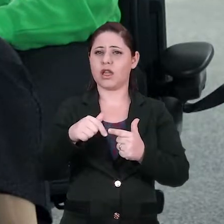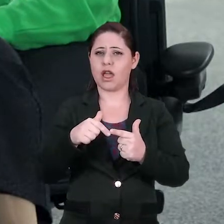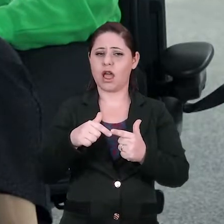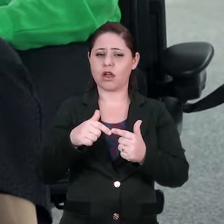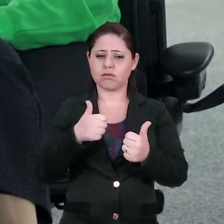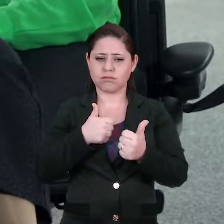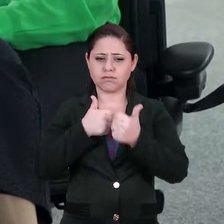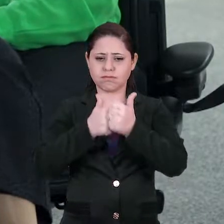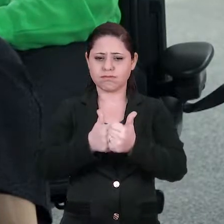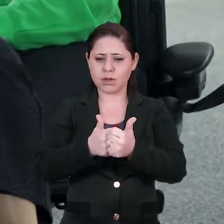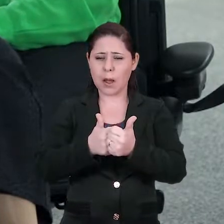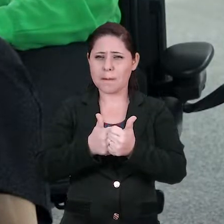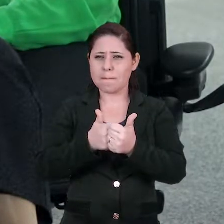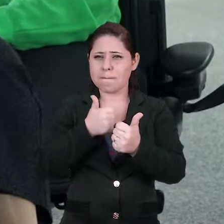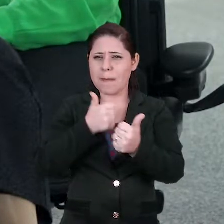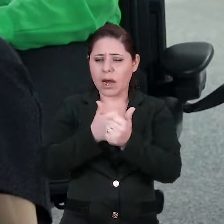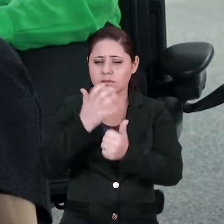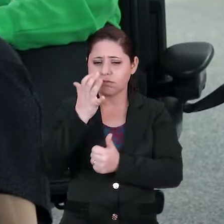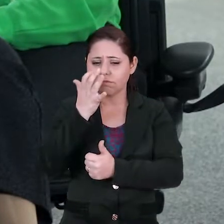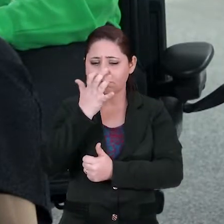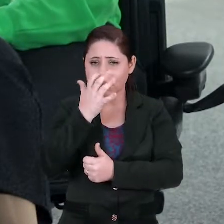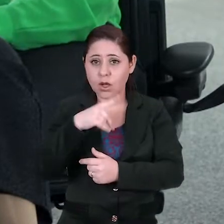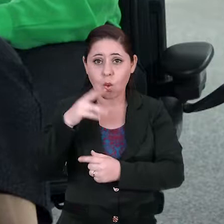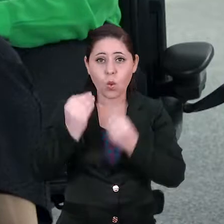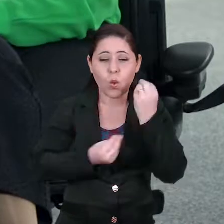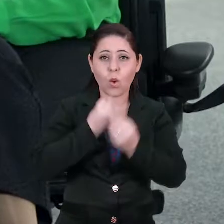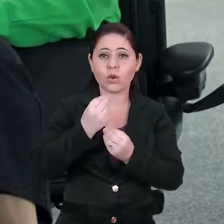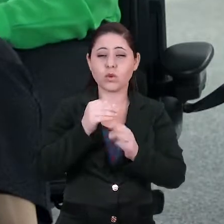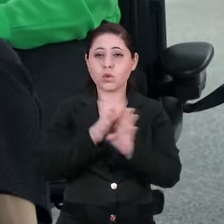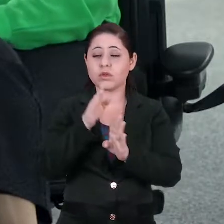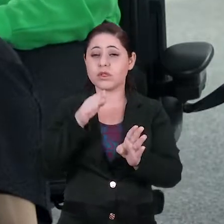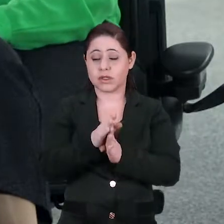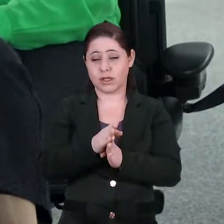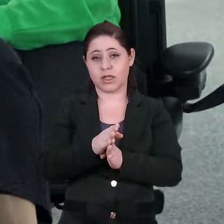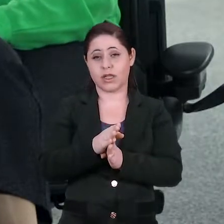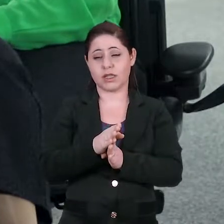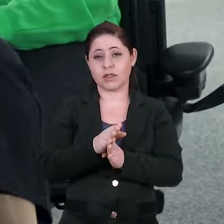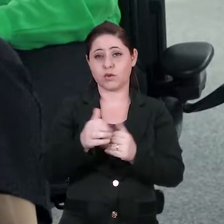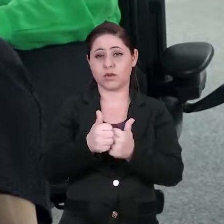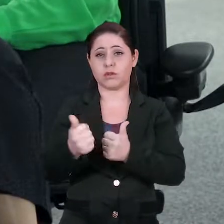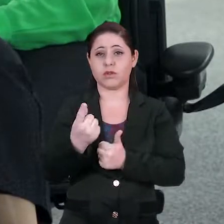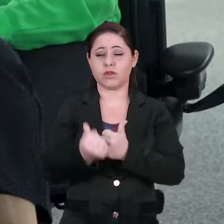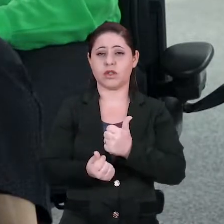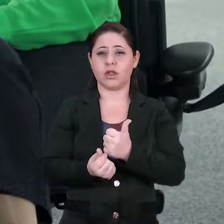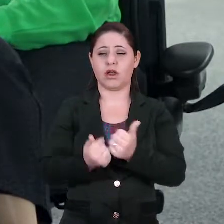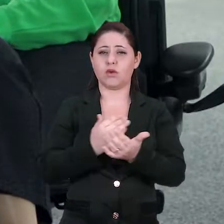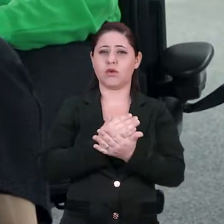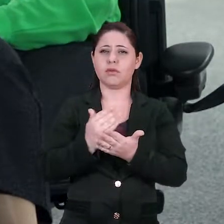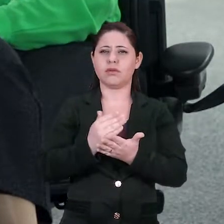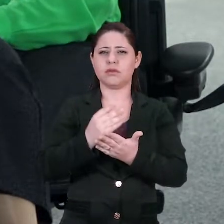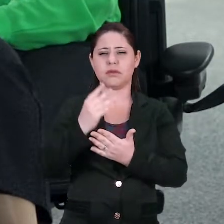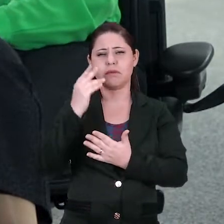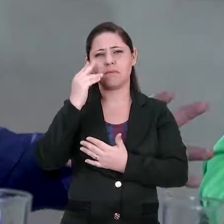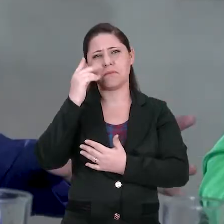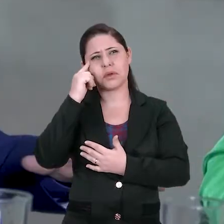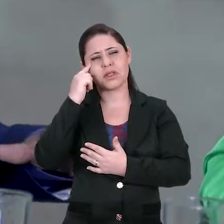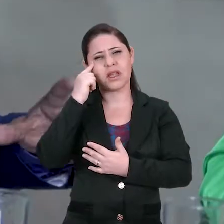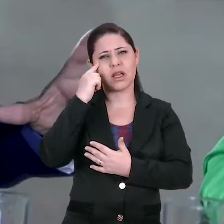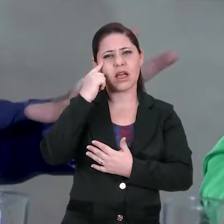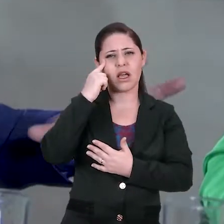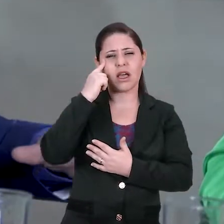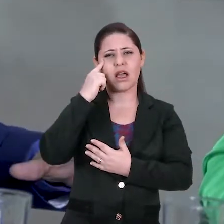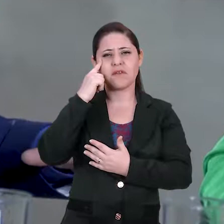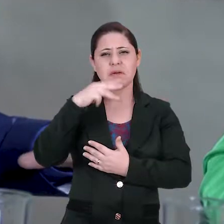perto, o Senado também, mas essa eu acompanhei bem de perto, a assessoria a conselheira Marisa no Tribunal de Contas. Mas eu me lembro que no começo as pessoas diziam, Marisa vai